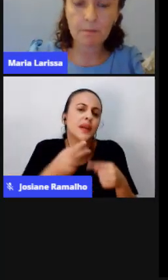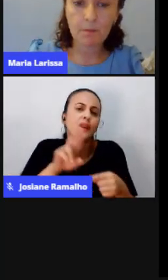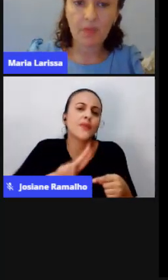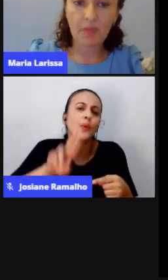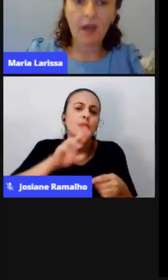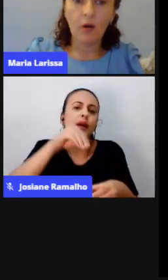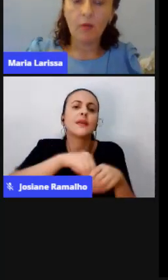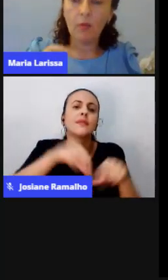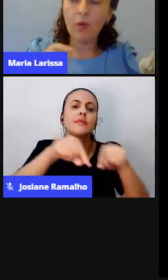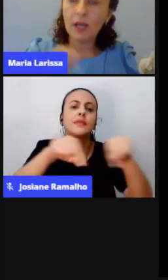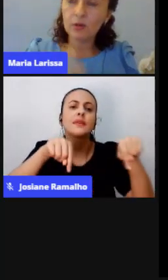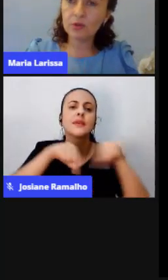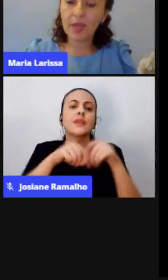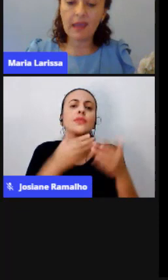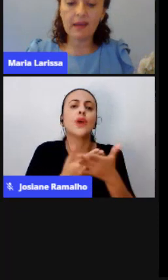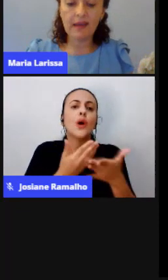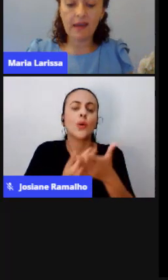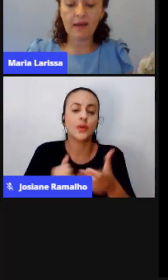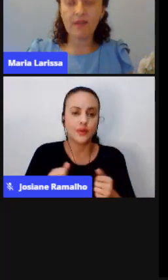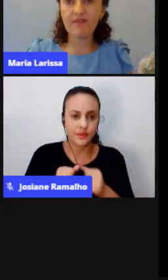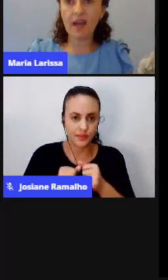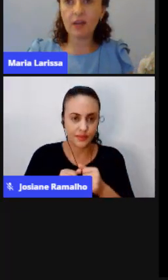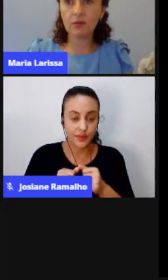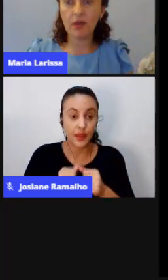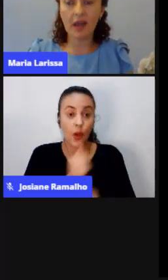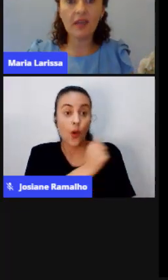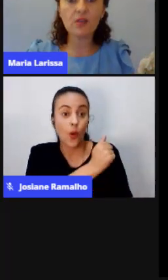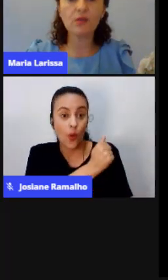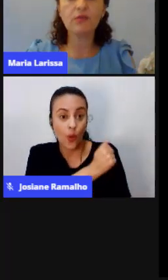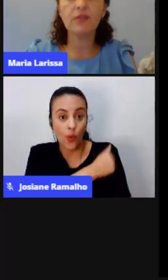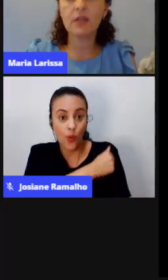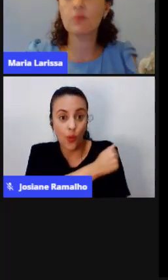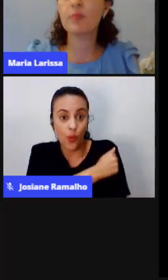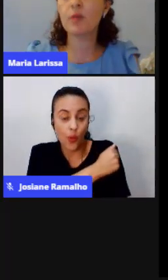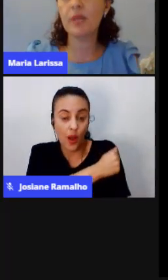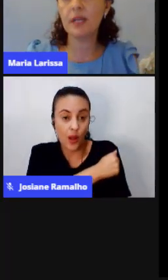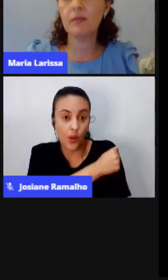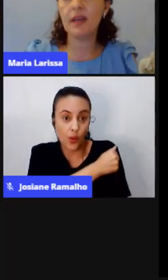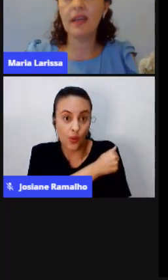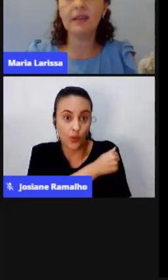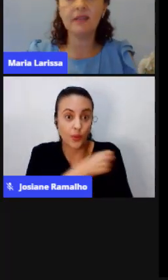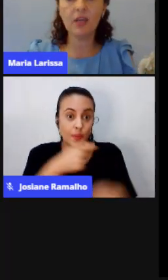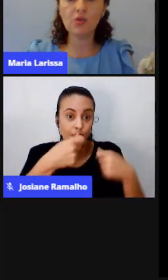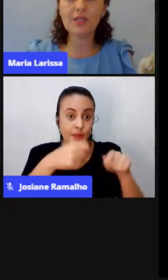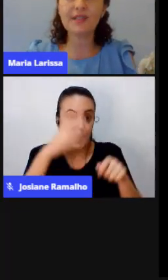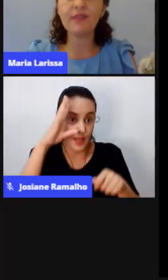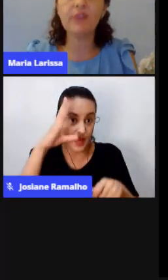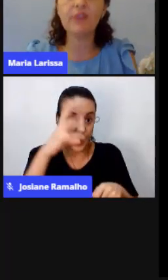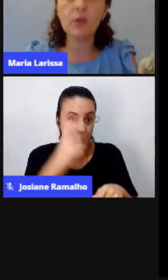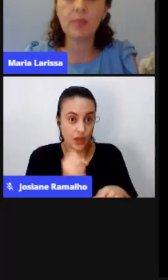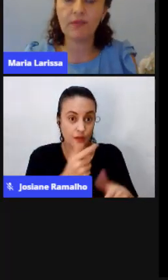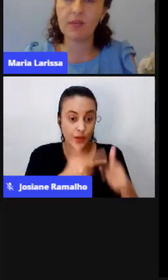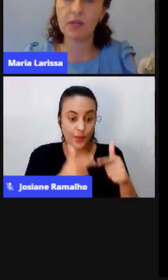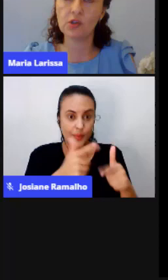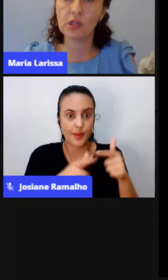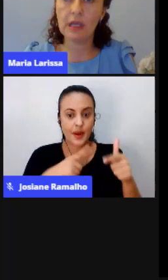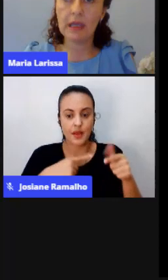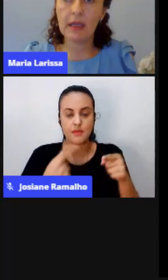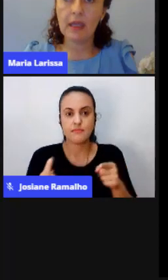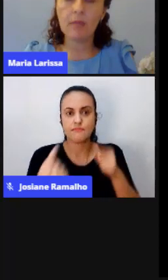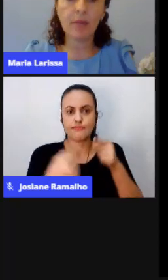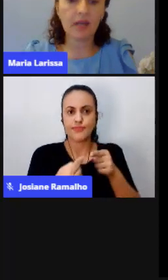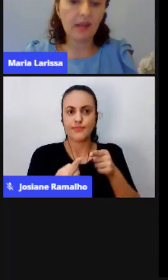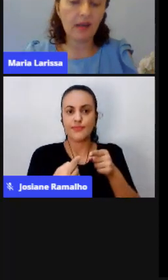esquema aqui. O aluno, ele é levado a resolver um problema. Ele tem um desafio pela